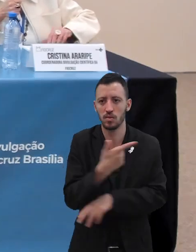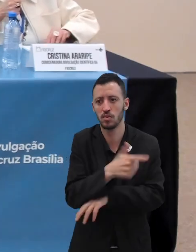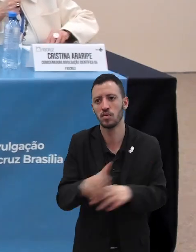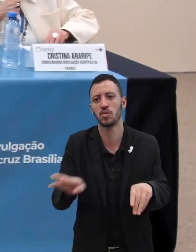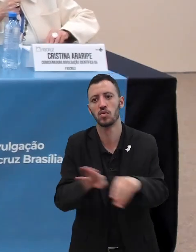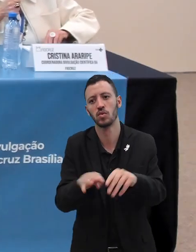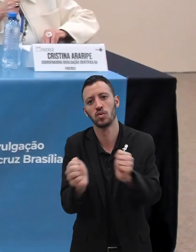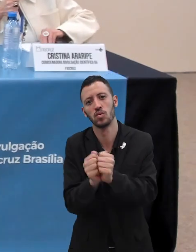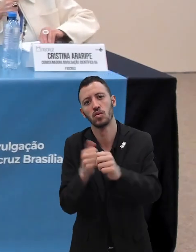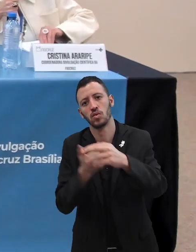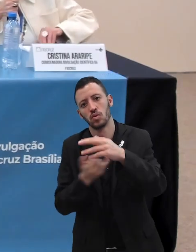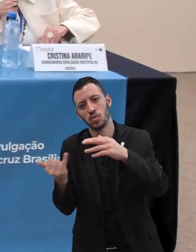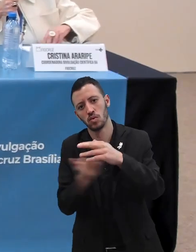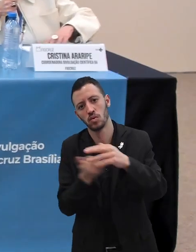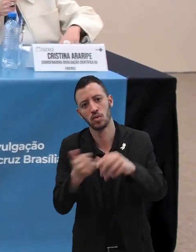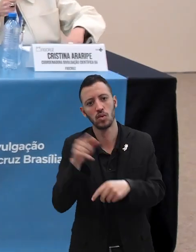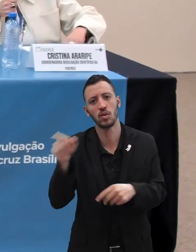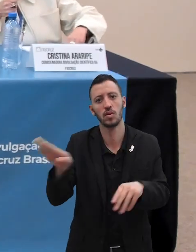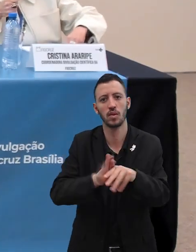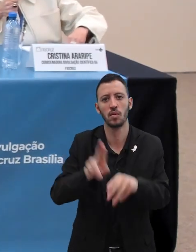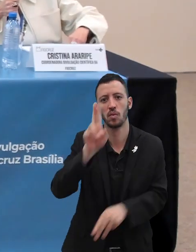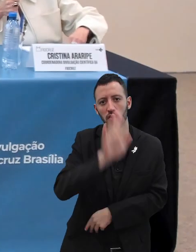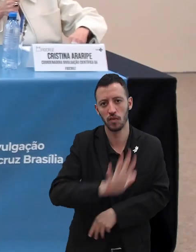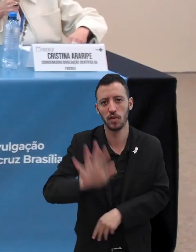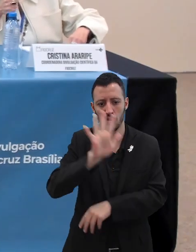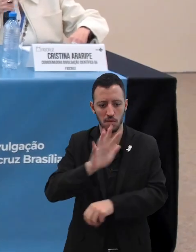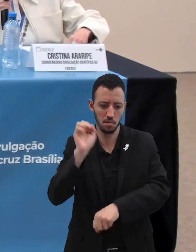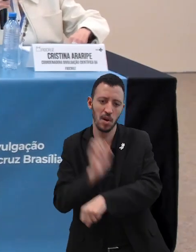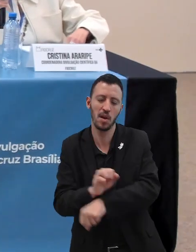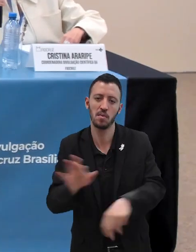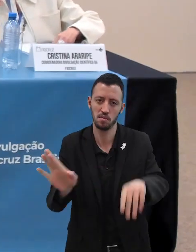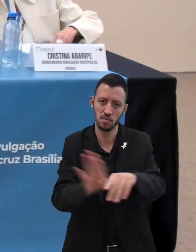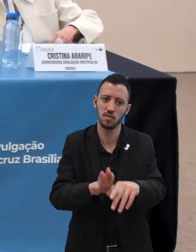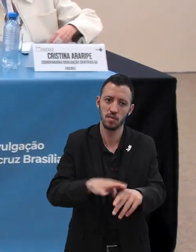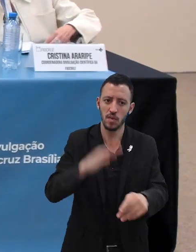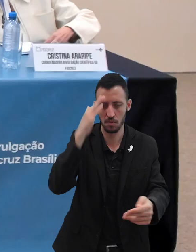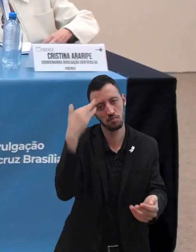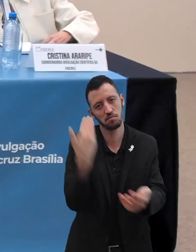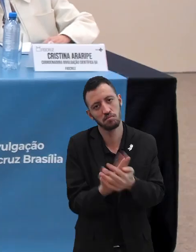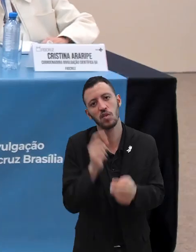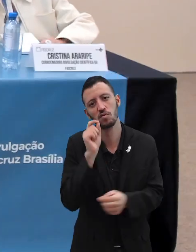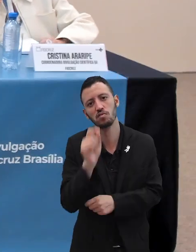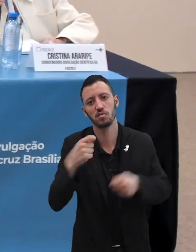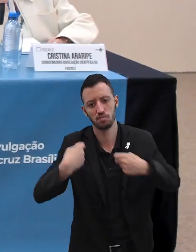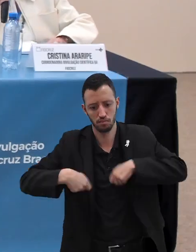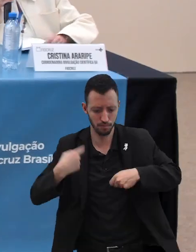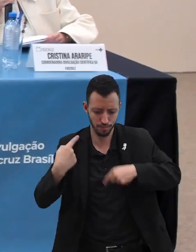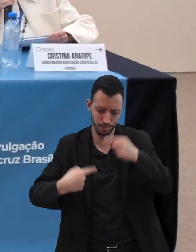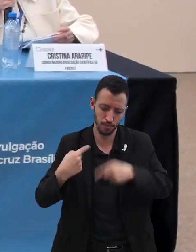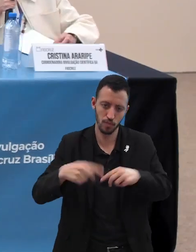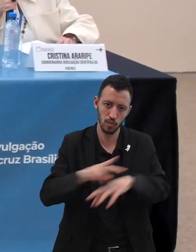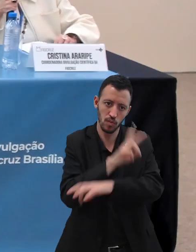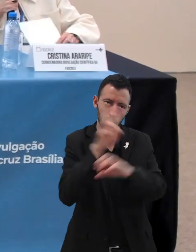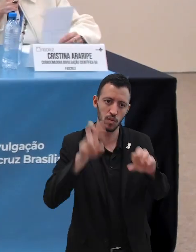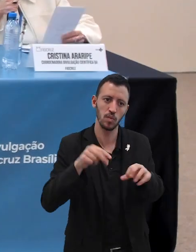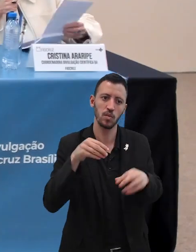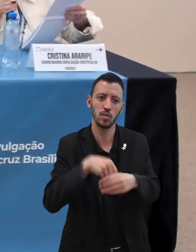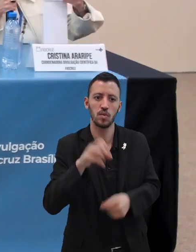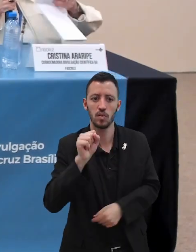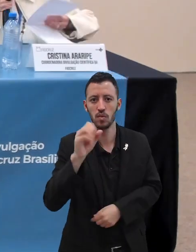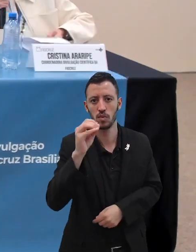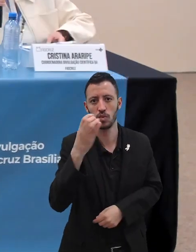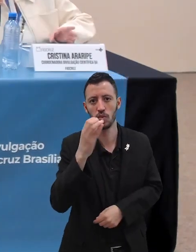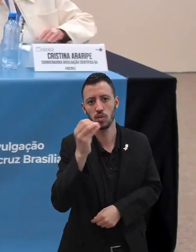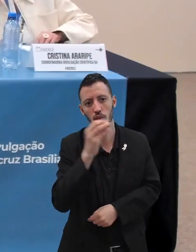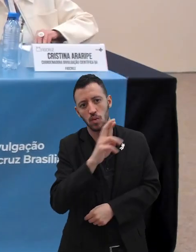outras instituições. As universidades pararam, eu acho que vale a pena a gente sim discutir sobre isso. Então, Socorro, é isso